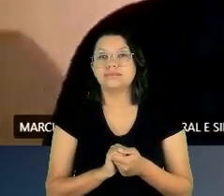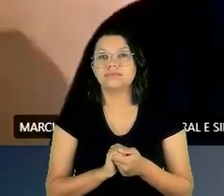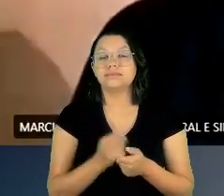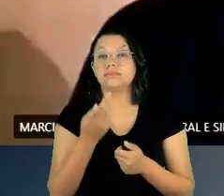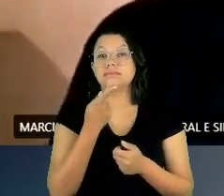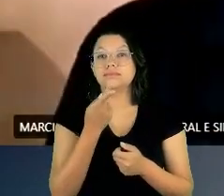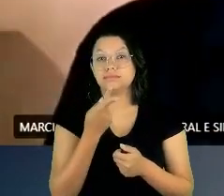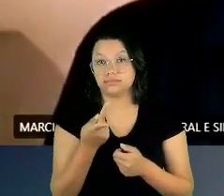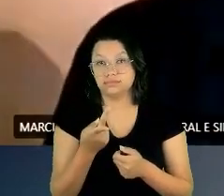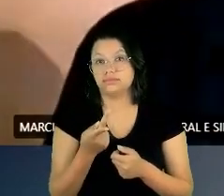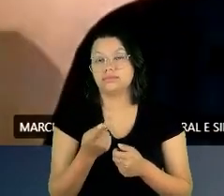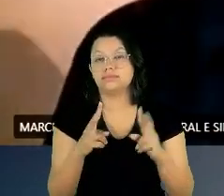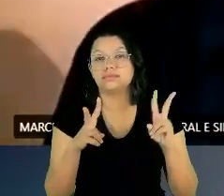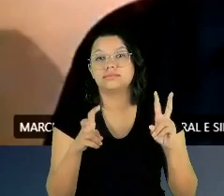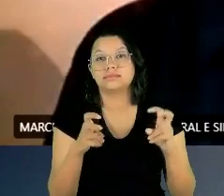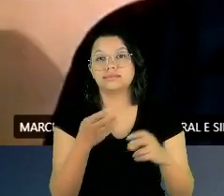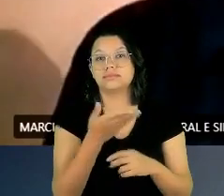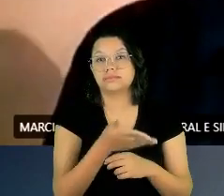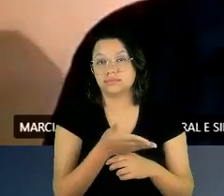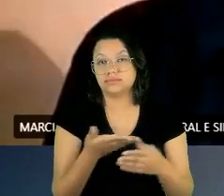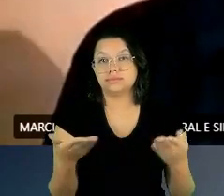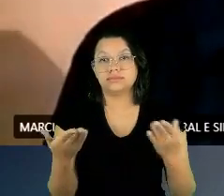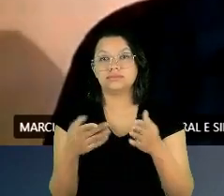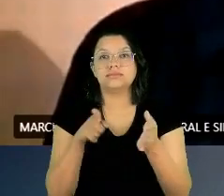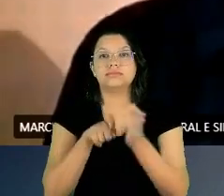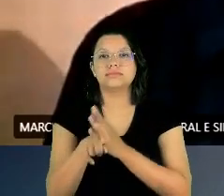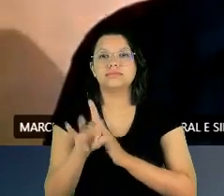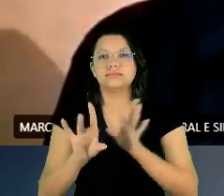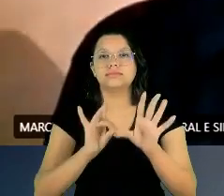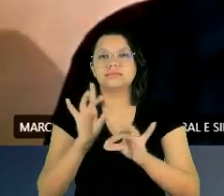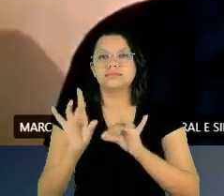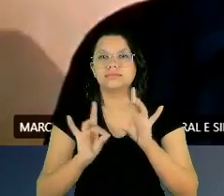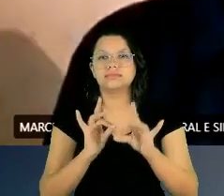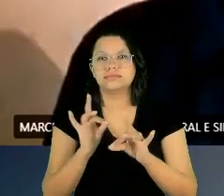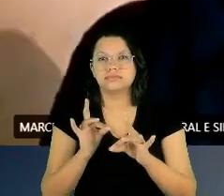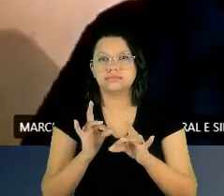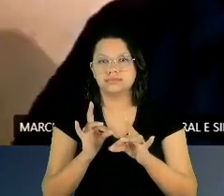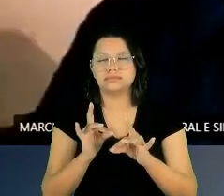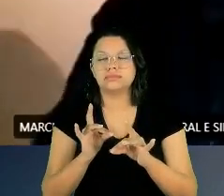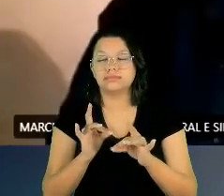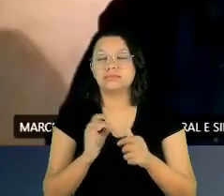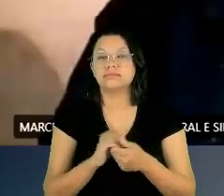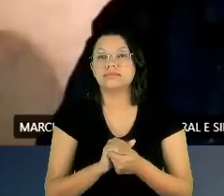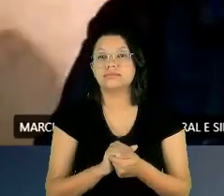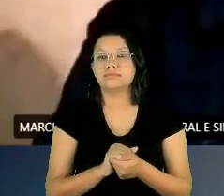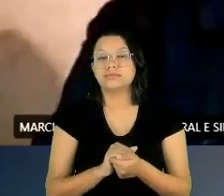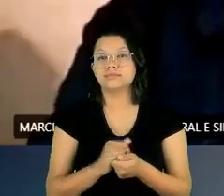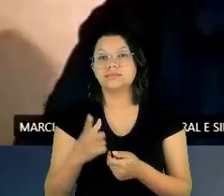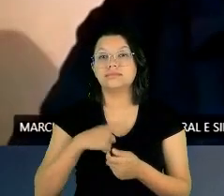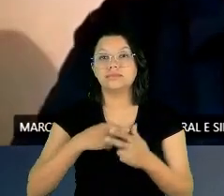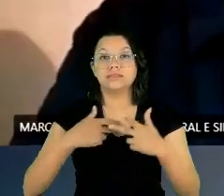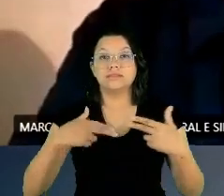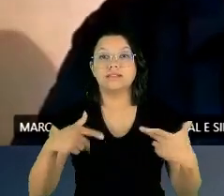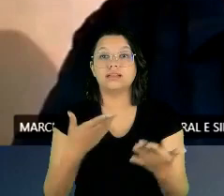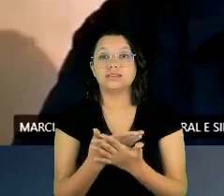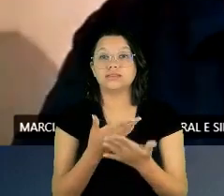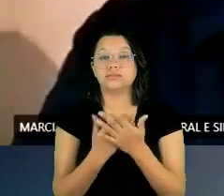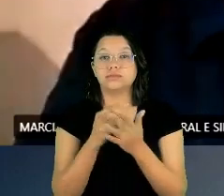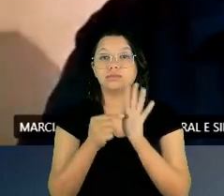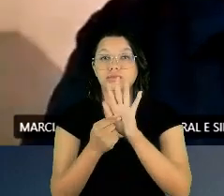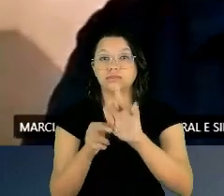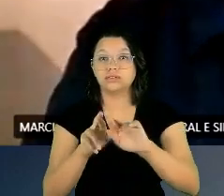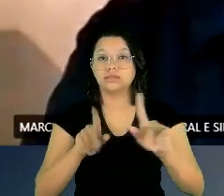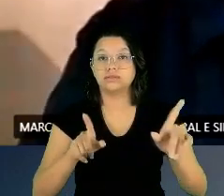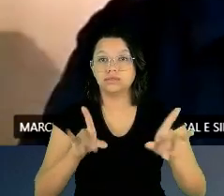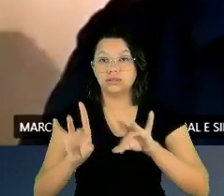problema. Pegando o gancho dela, né, dessa questão da escolha dos parceiros, né, tem uma série de